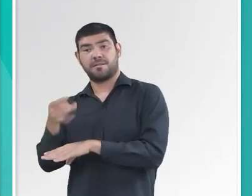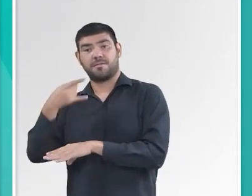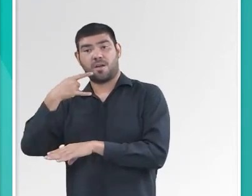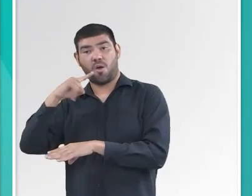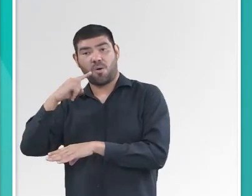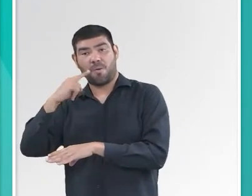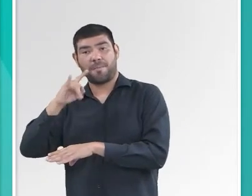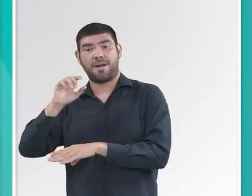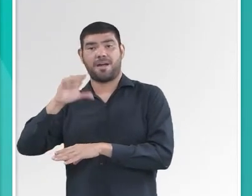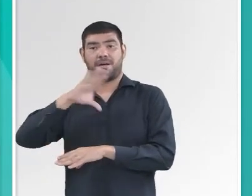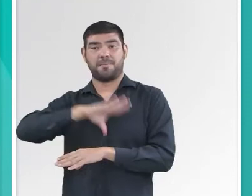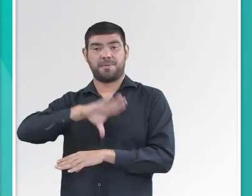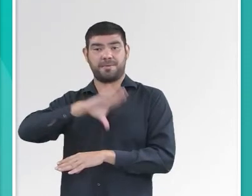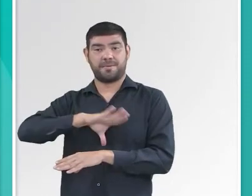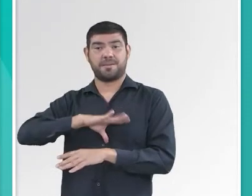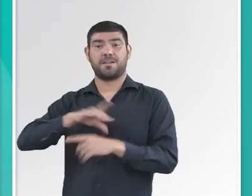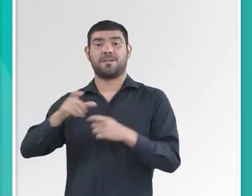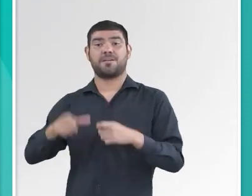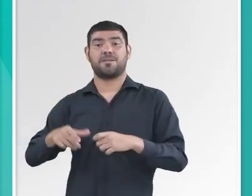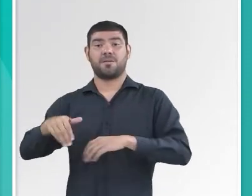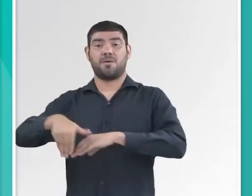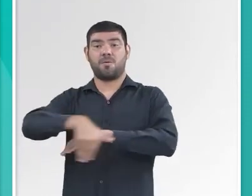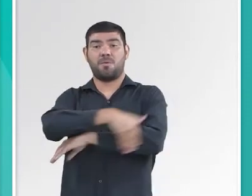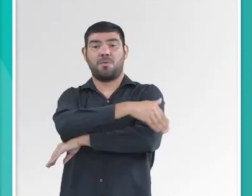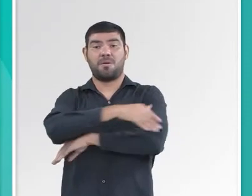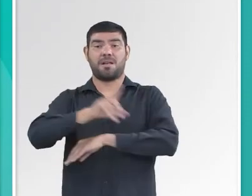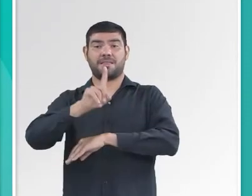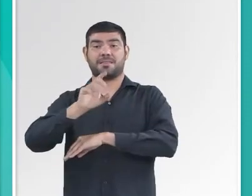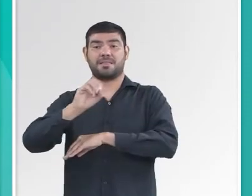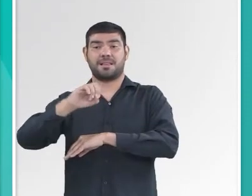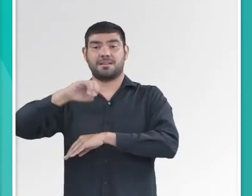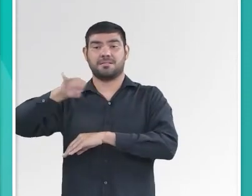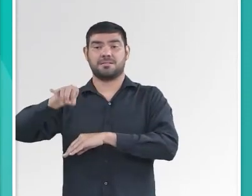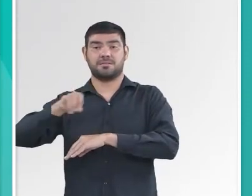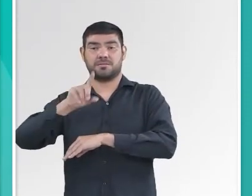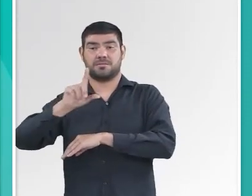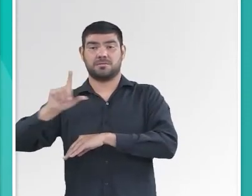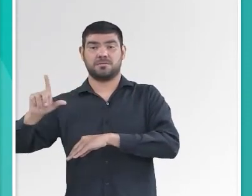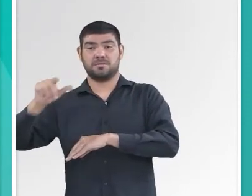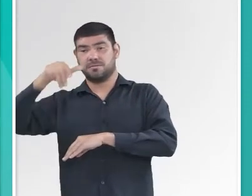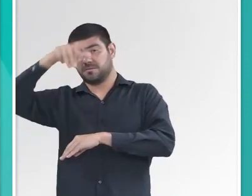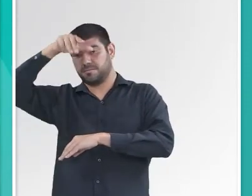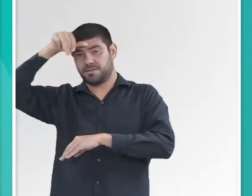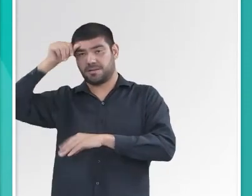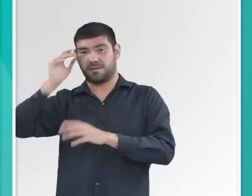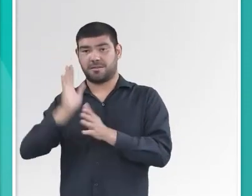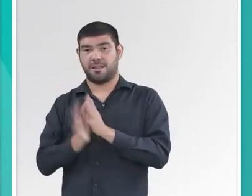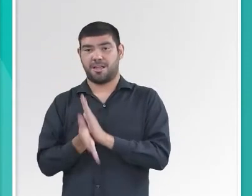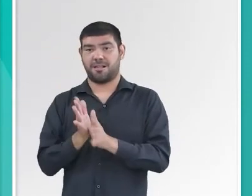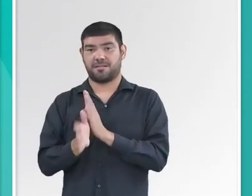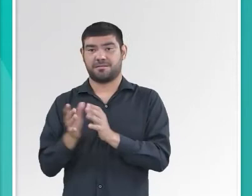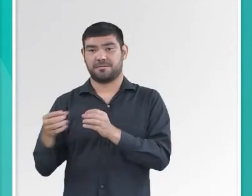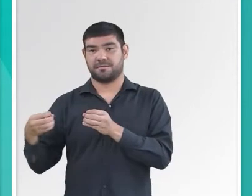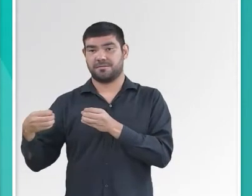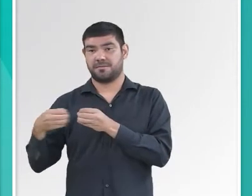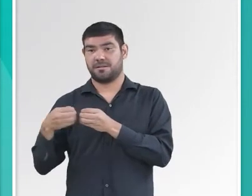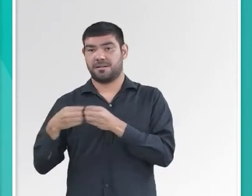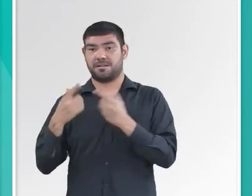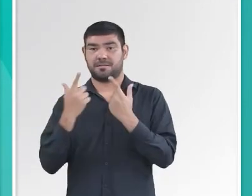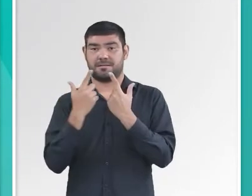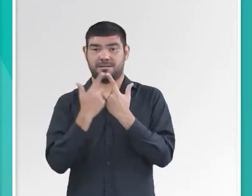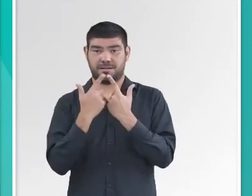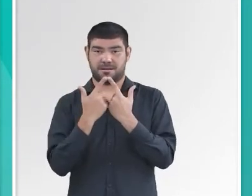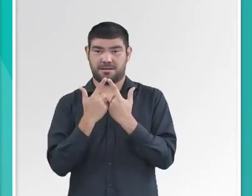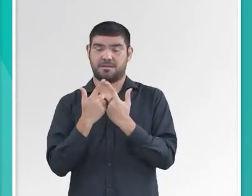Armando, que fica onde? Na rua 10 de julho, lá no centro da cidade de Manaus, bem ao lado do teatro. E